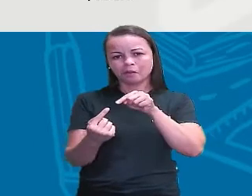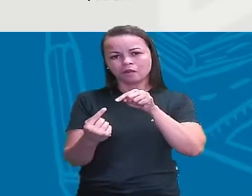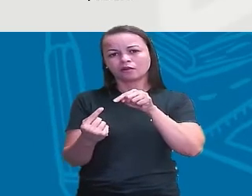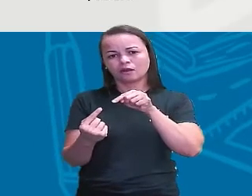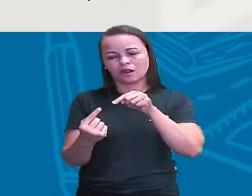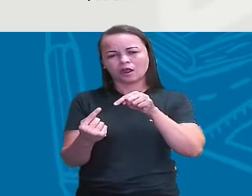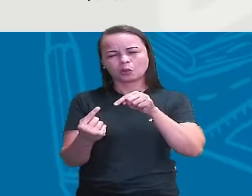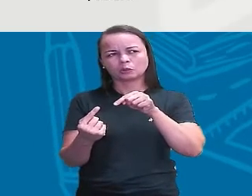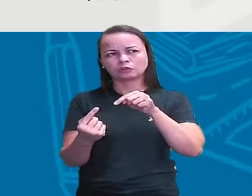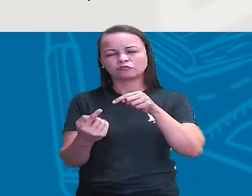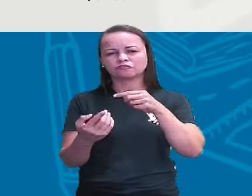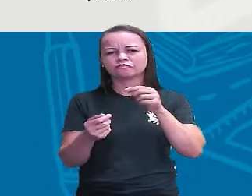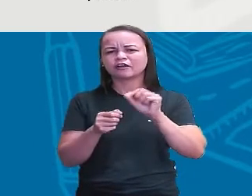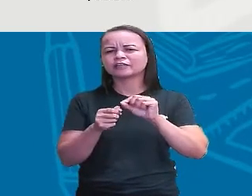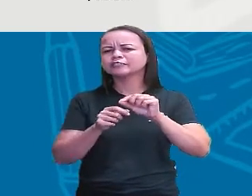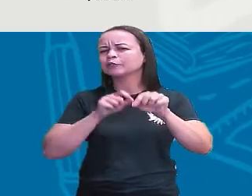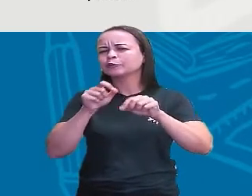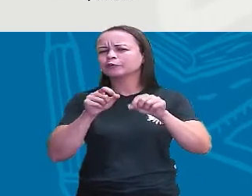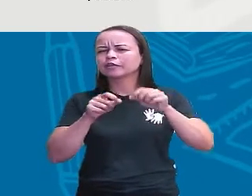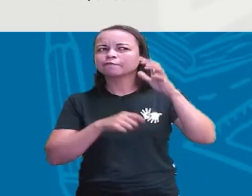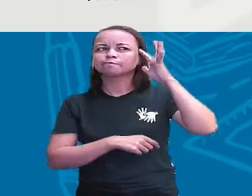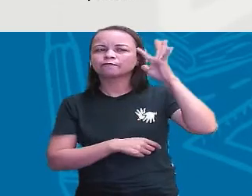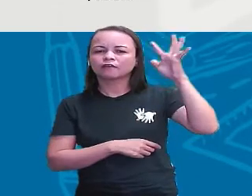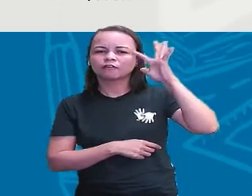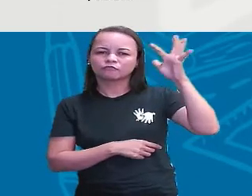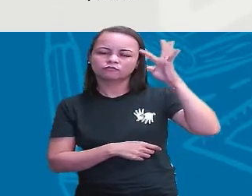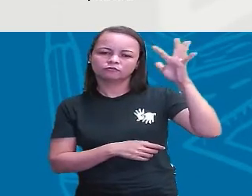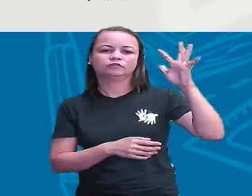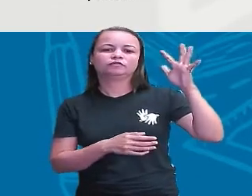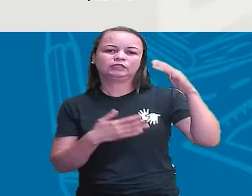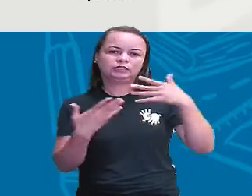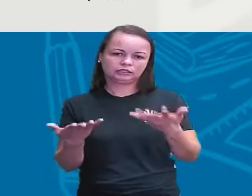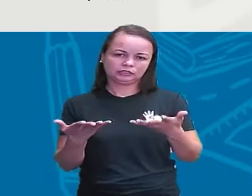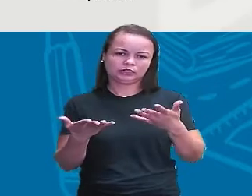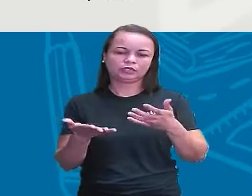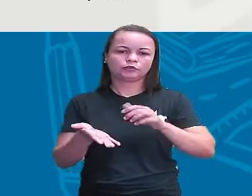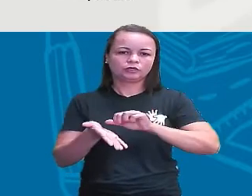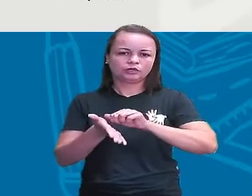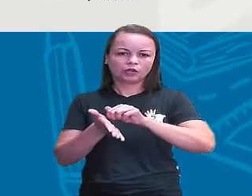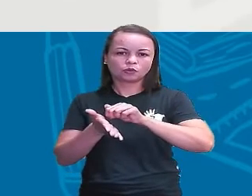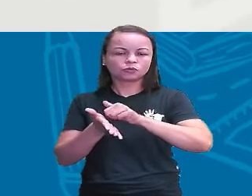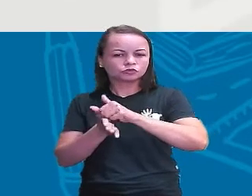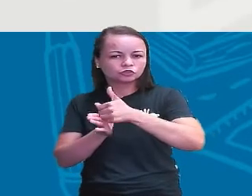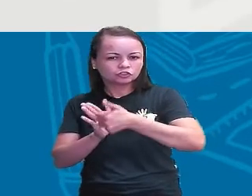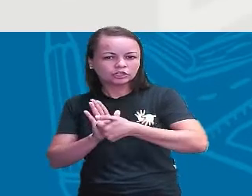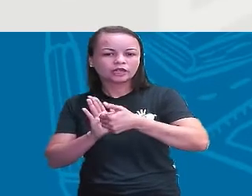uma reflexão. Então, dois exemplos de gêneros textuais, conto e fábula.